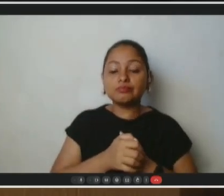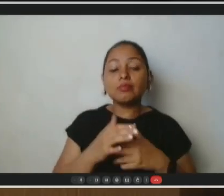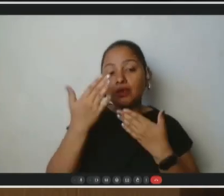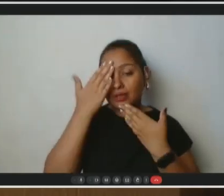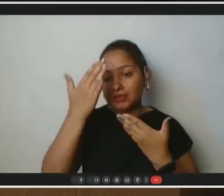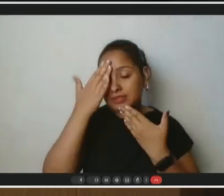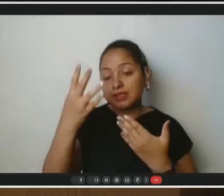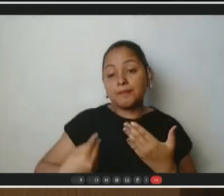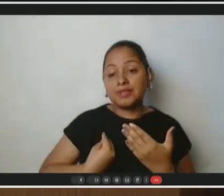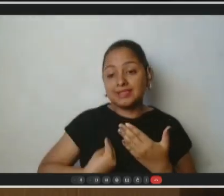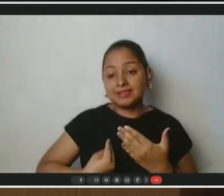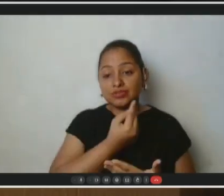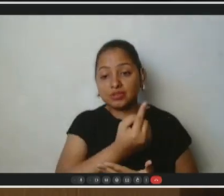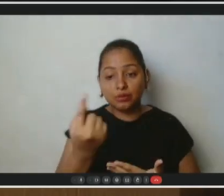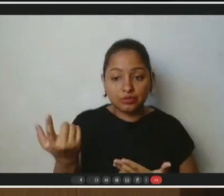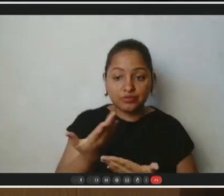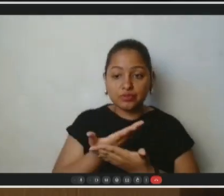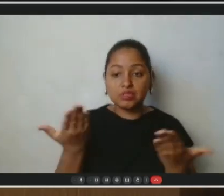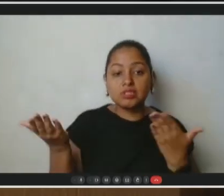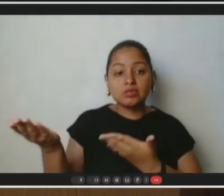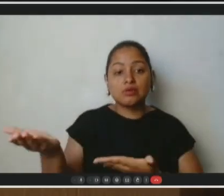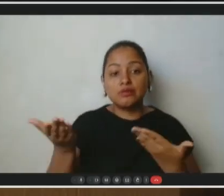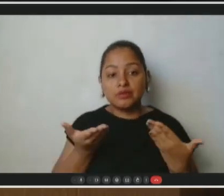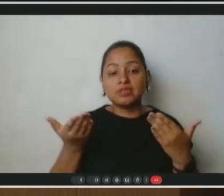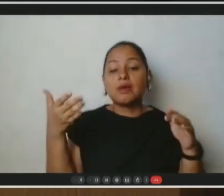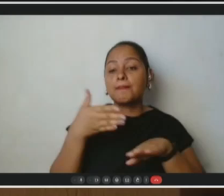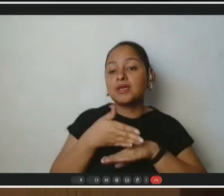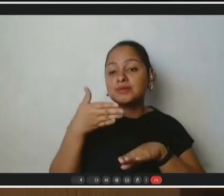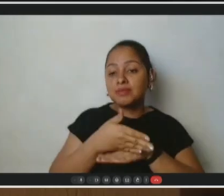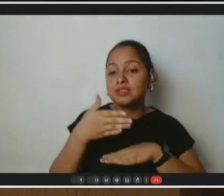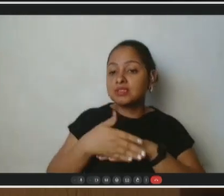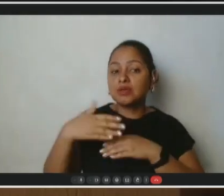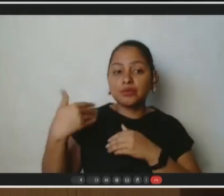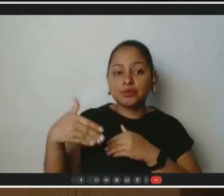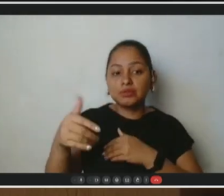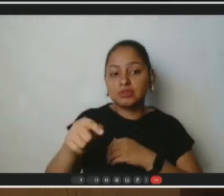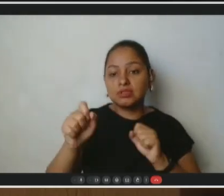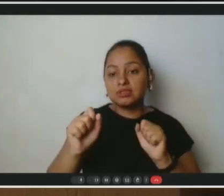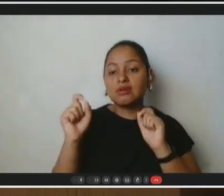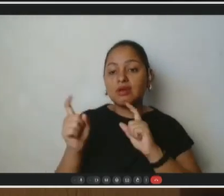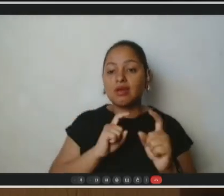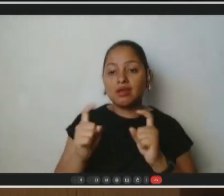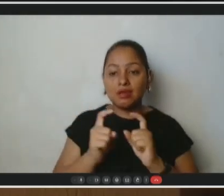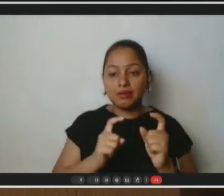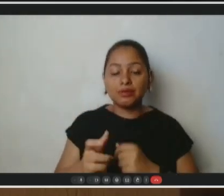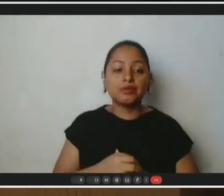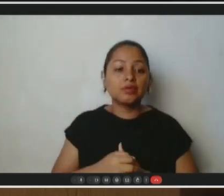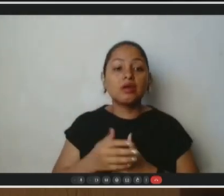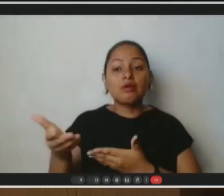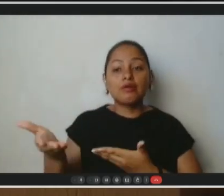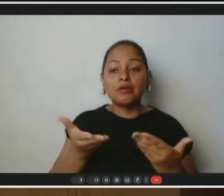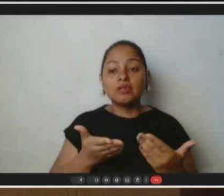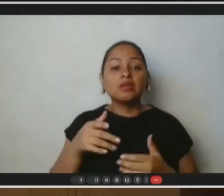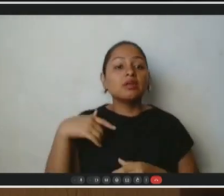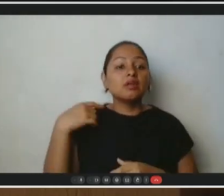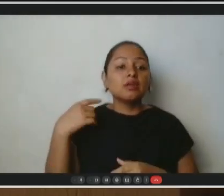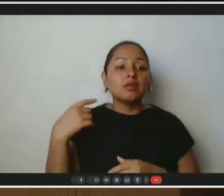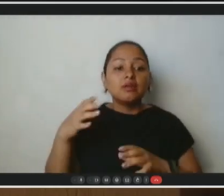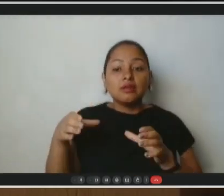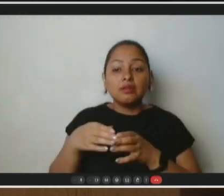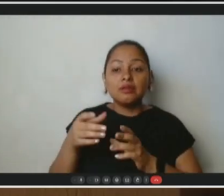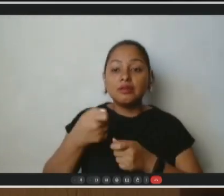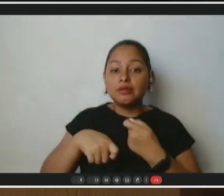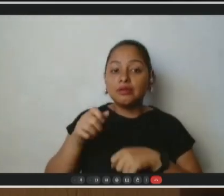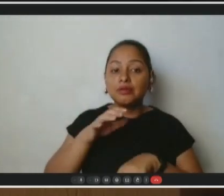de todos e convidamos a participarem ativamente desta audiência pública. Passamos agora a palavra para a contabilidade.